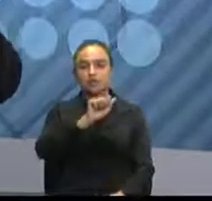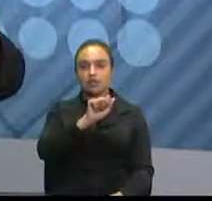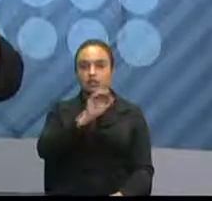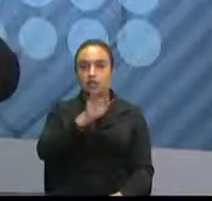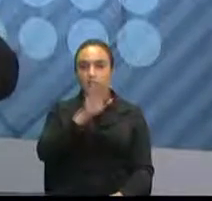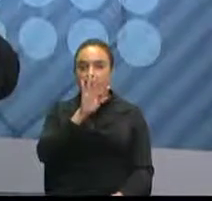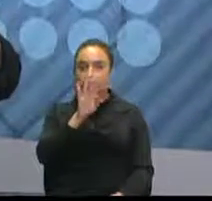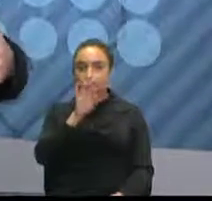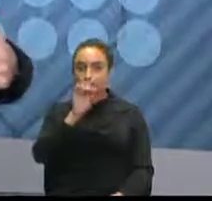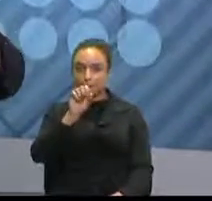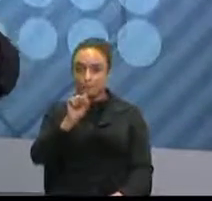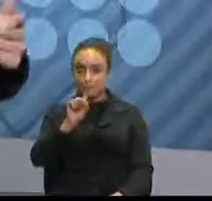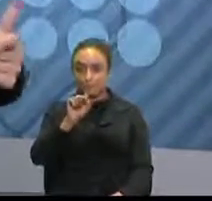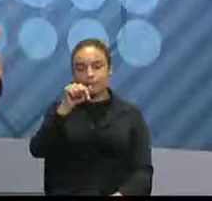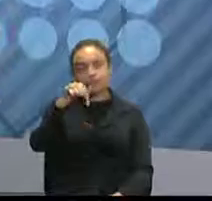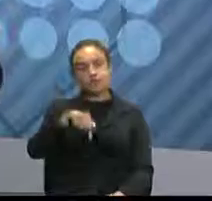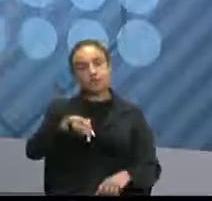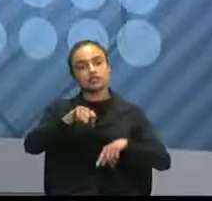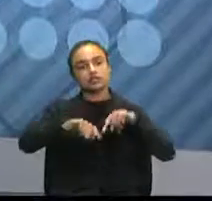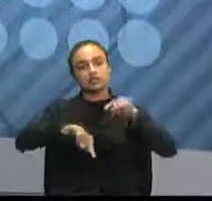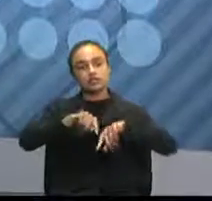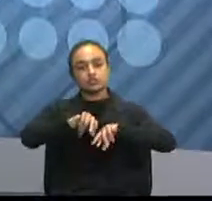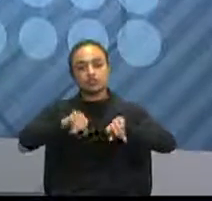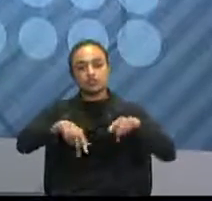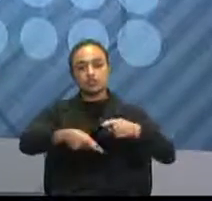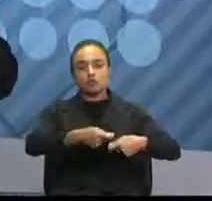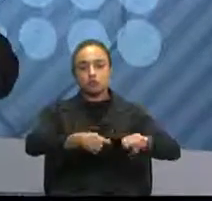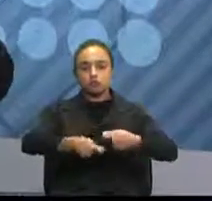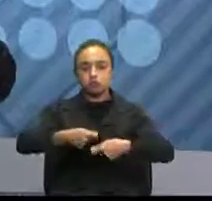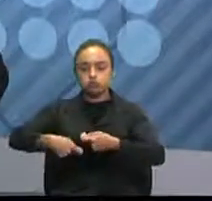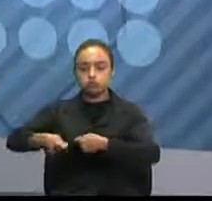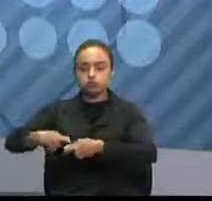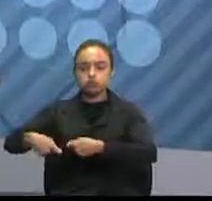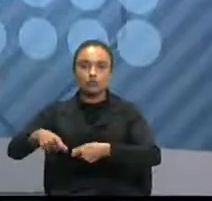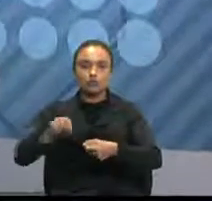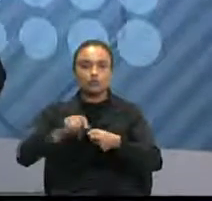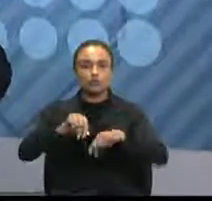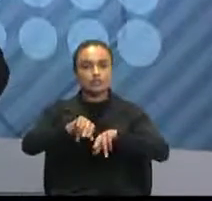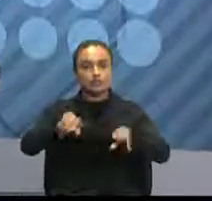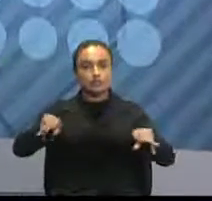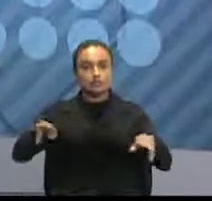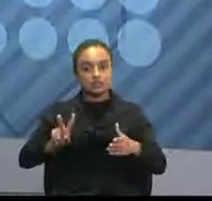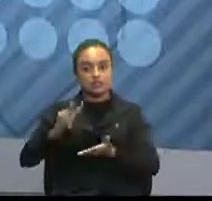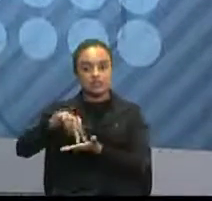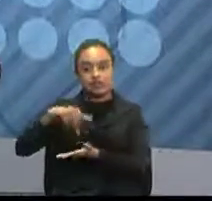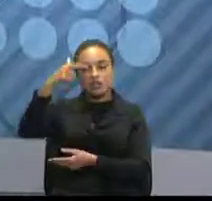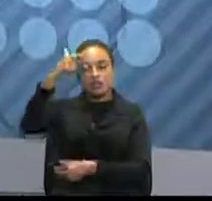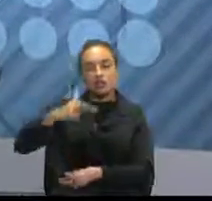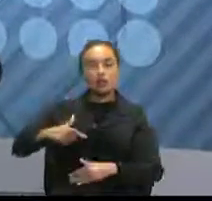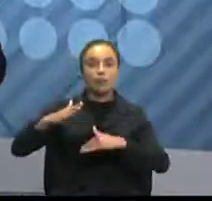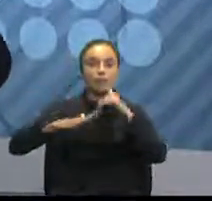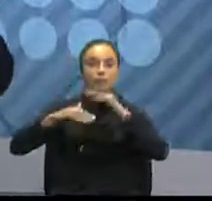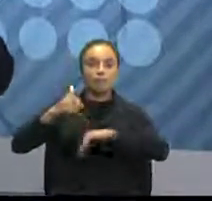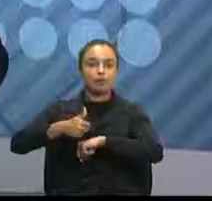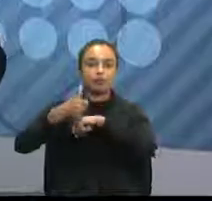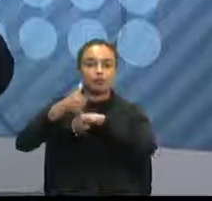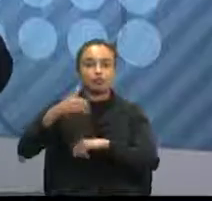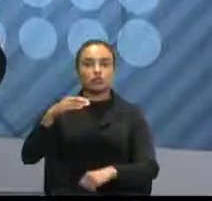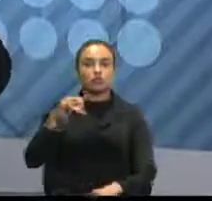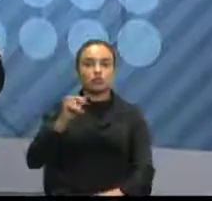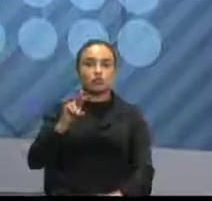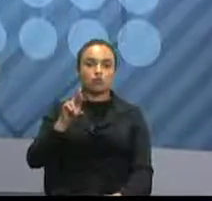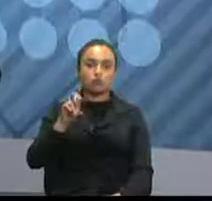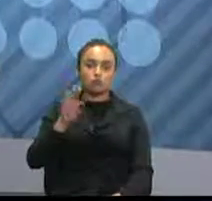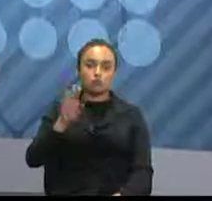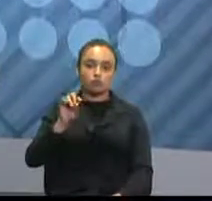aquela que vai fazer todas as operações dos valores mobiliários a figura do corretor estão muito bem então a gente acaba compreendendo como